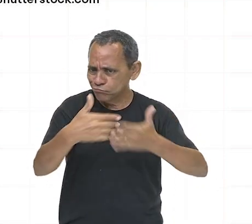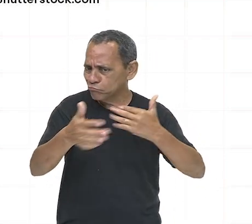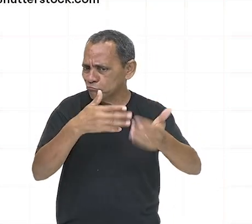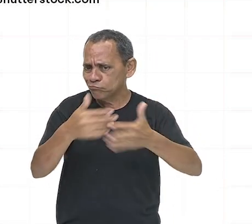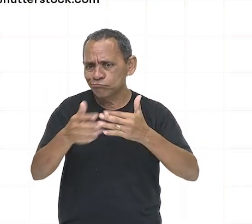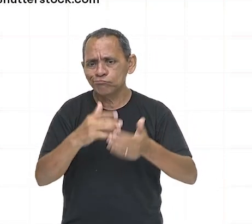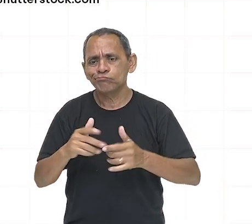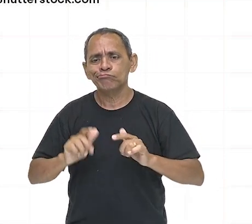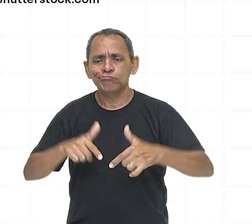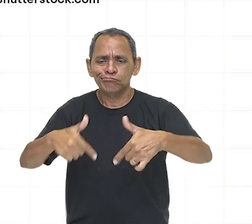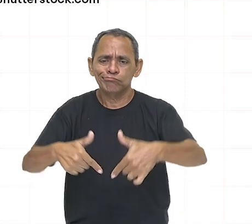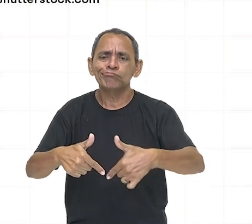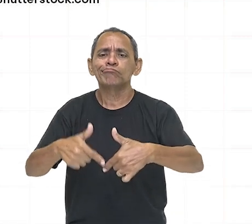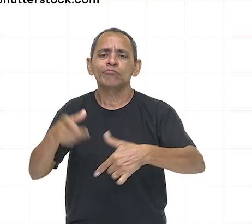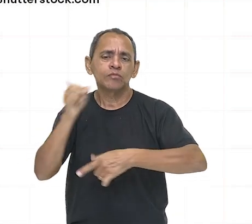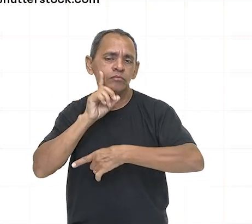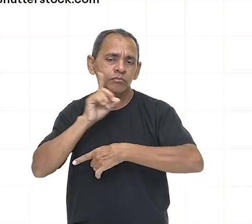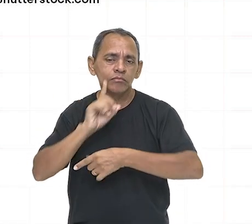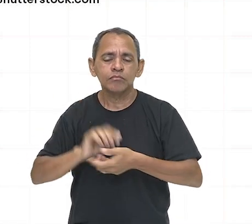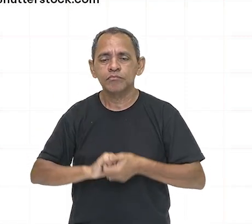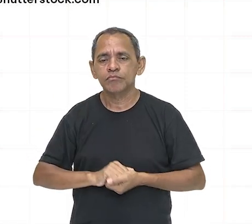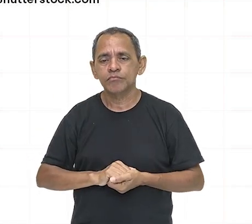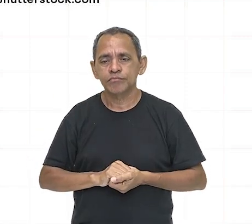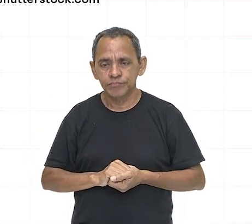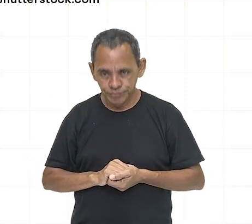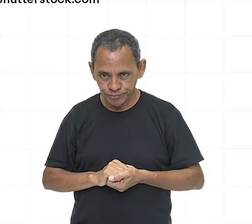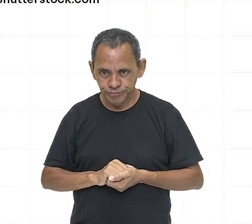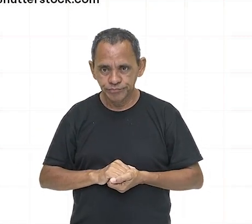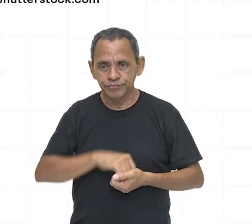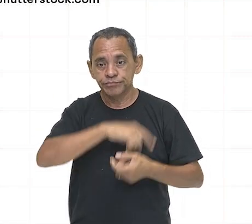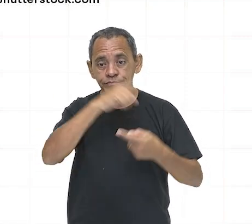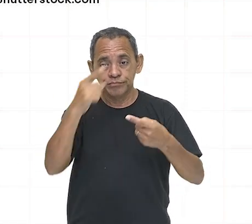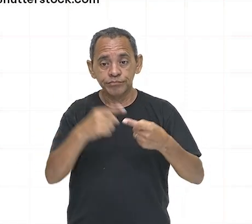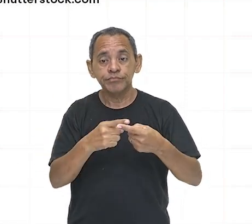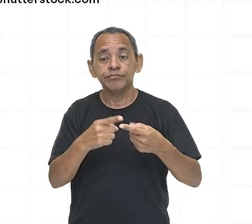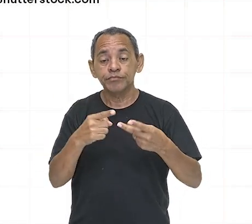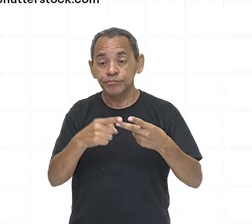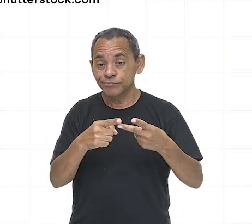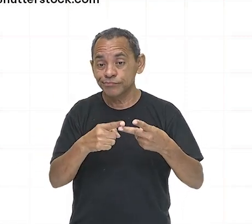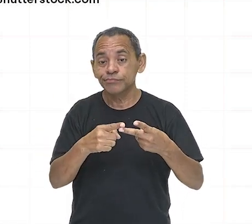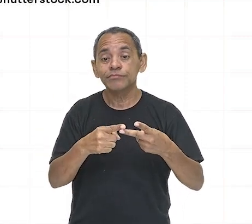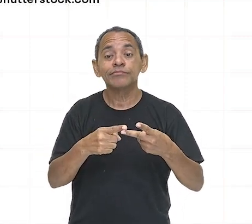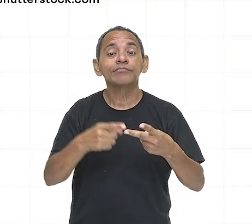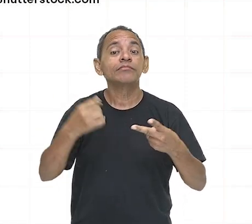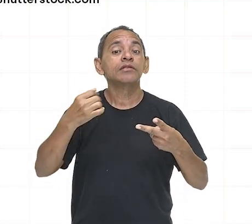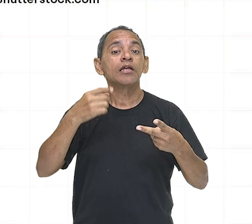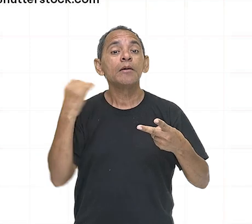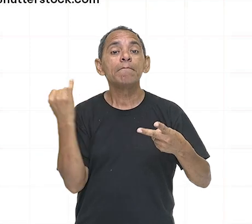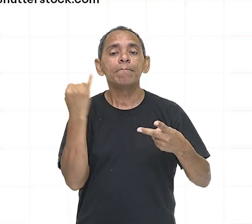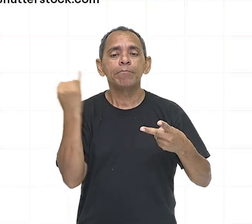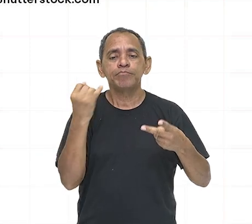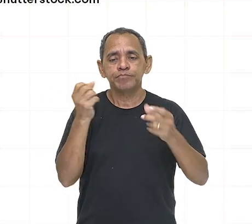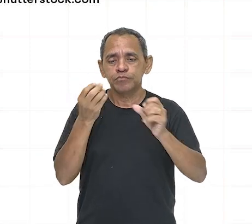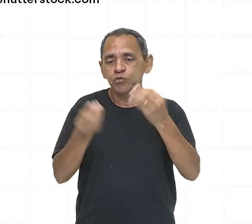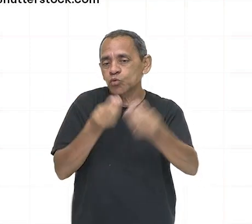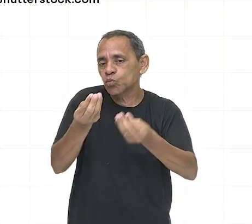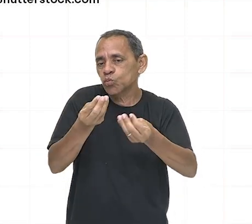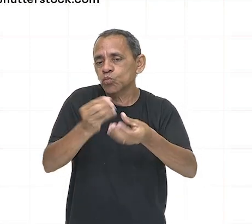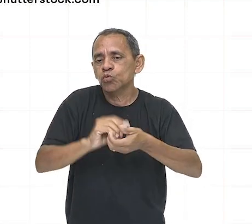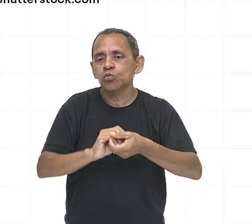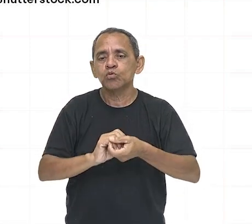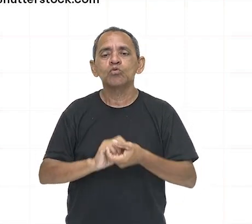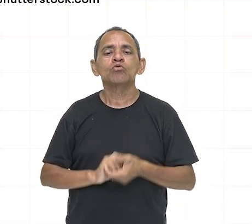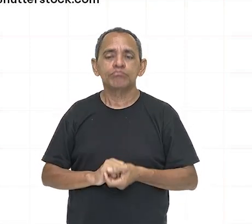nosso cotidiano. Sobre a importância do setor secundário, a gente pode enfatizar aqui nesse momento